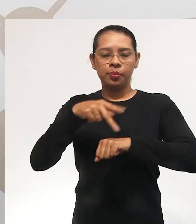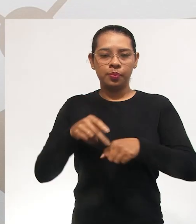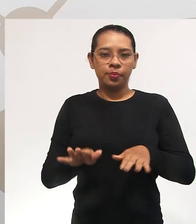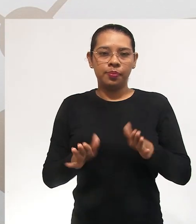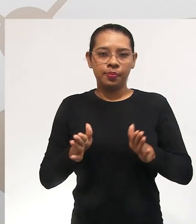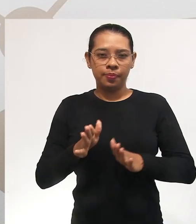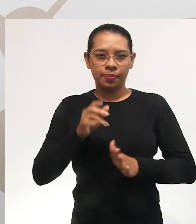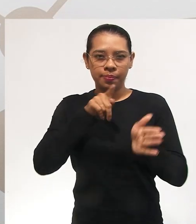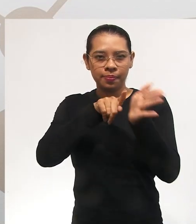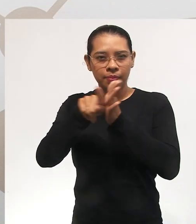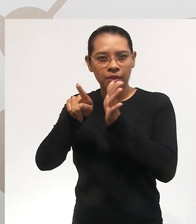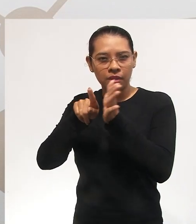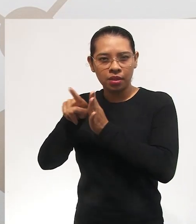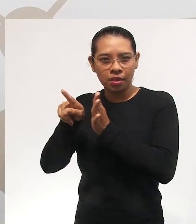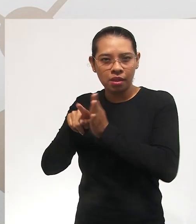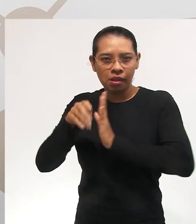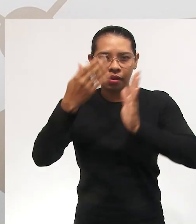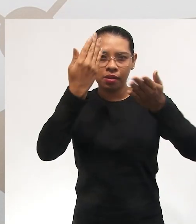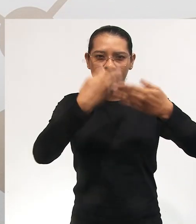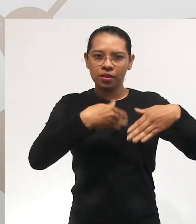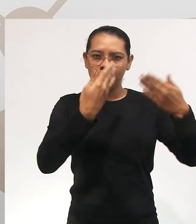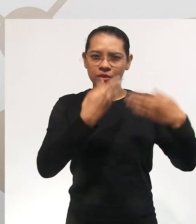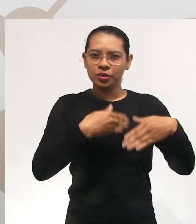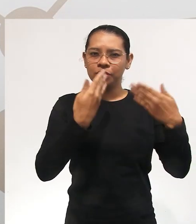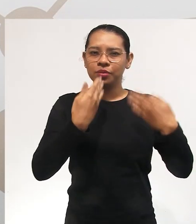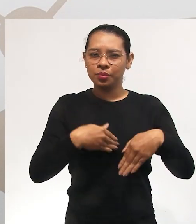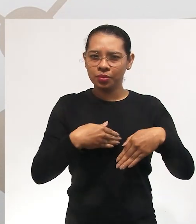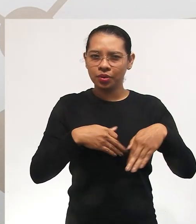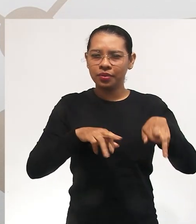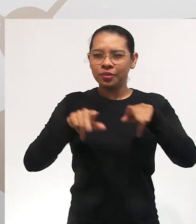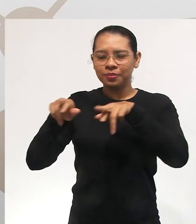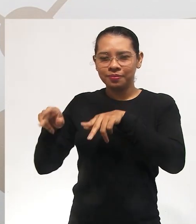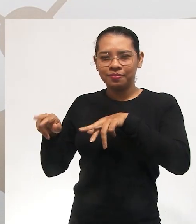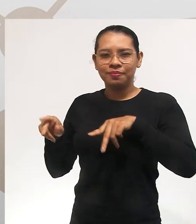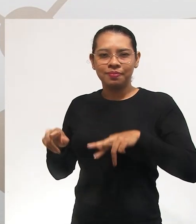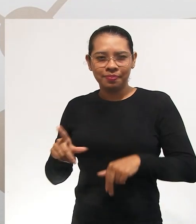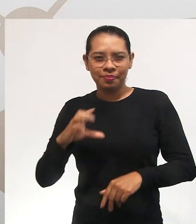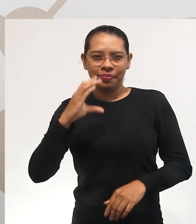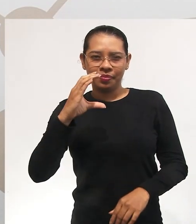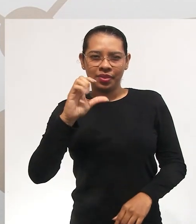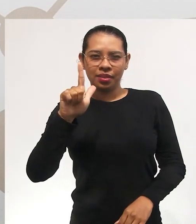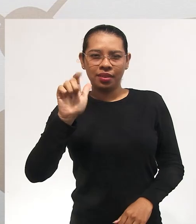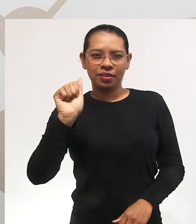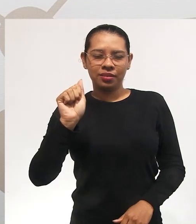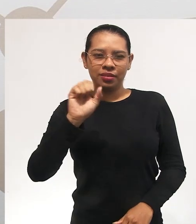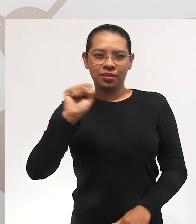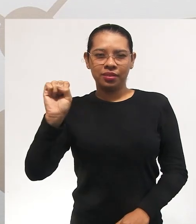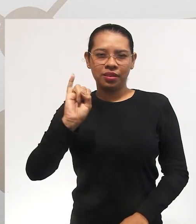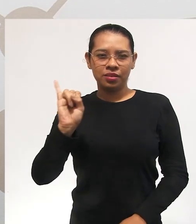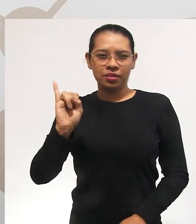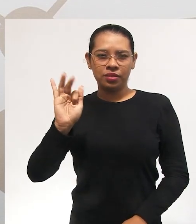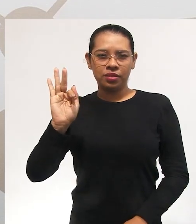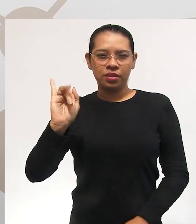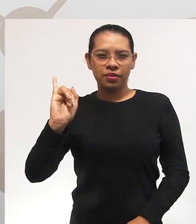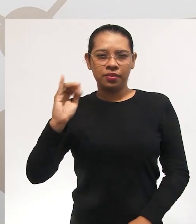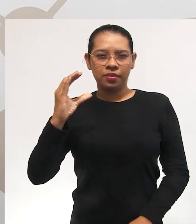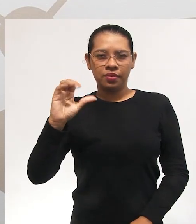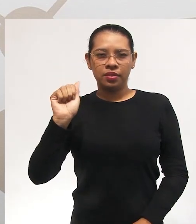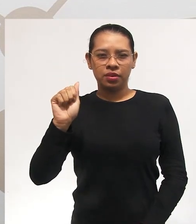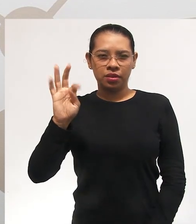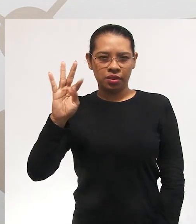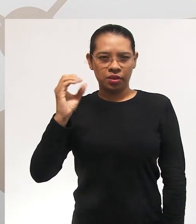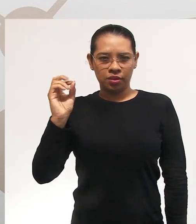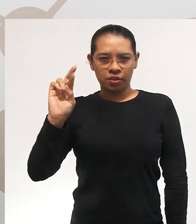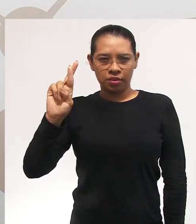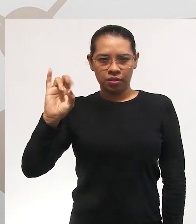eu pergunto, e as provas que têm caráter classificatório, que não deveriam ser classificatórias, mas elas classificam e